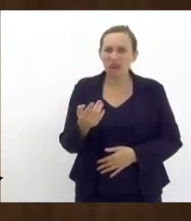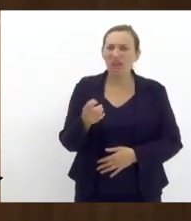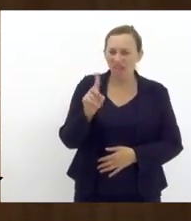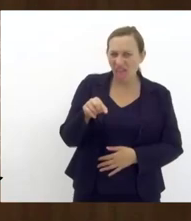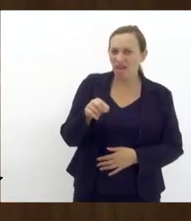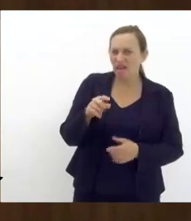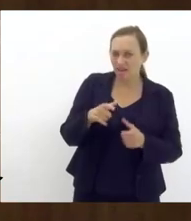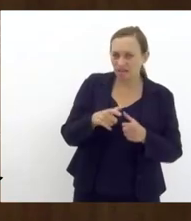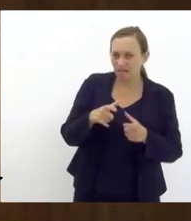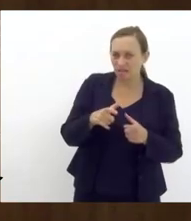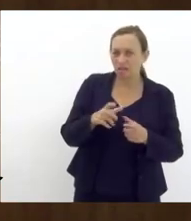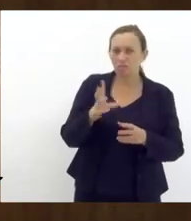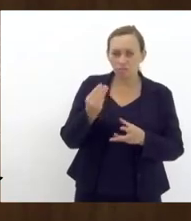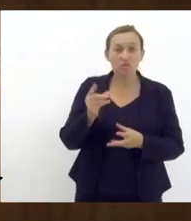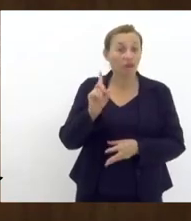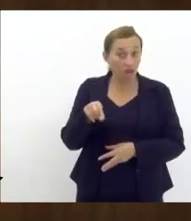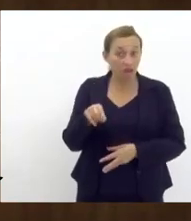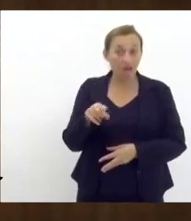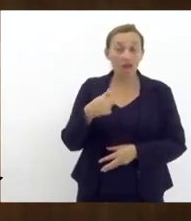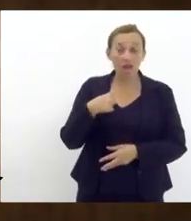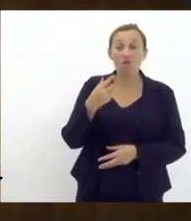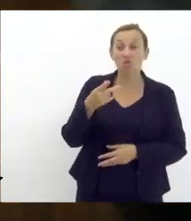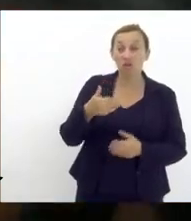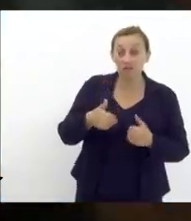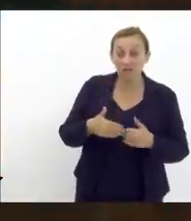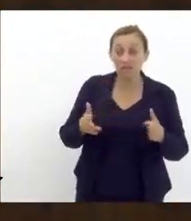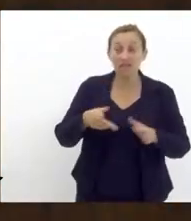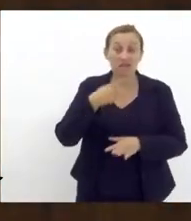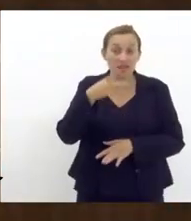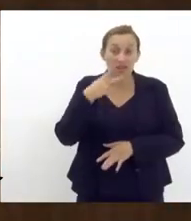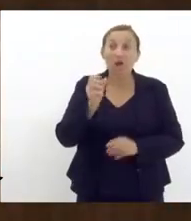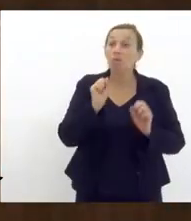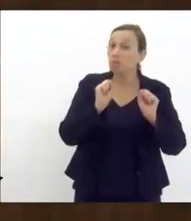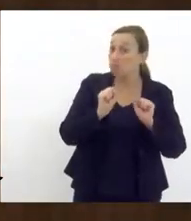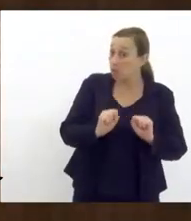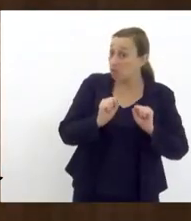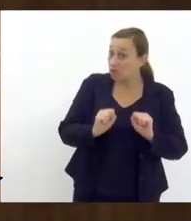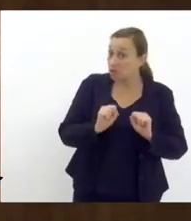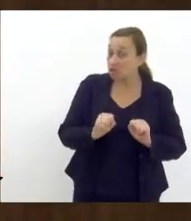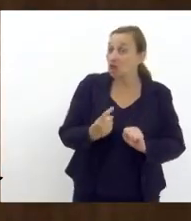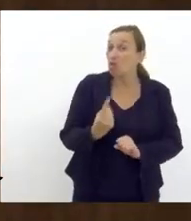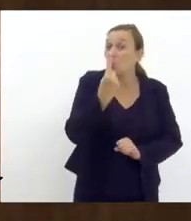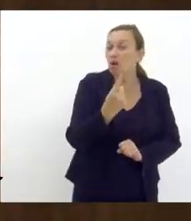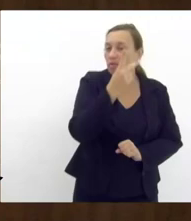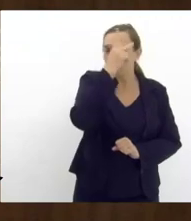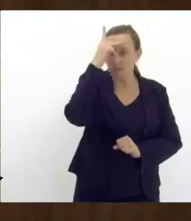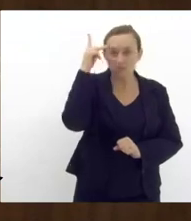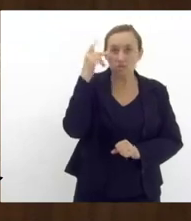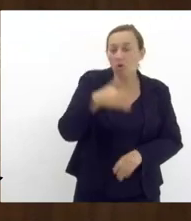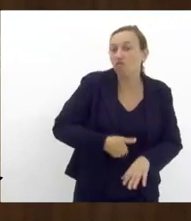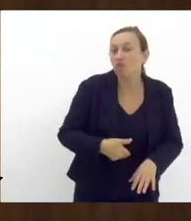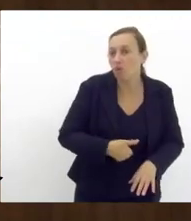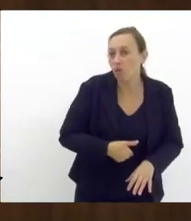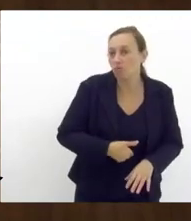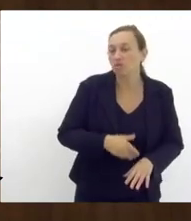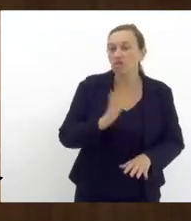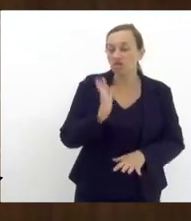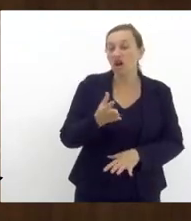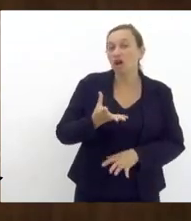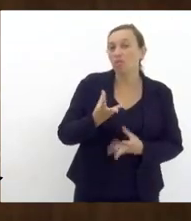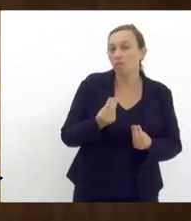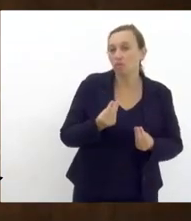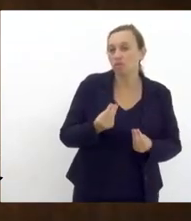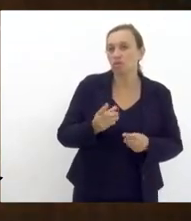é eu abri a minha fala dizendo que poderia ser uma pessoa passando fome já seria muito